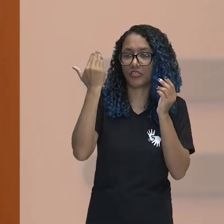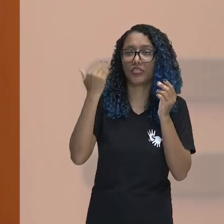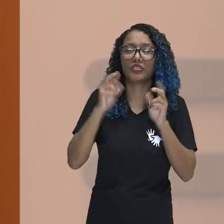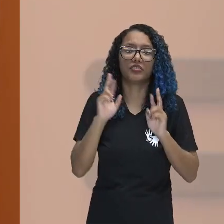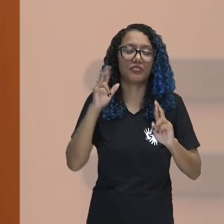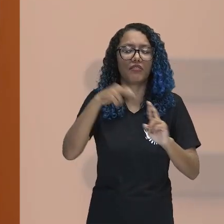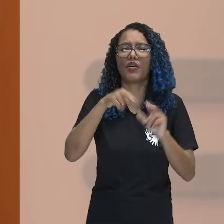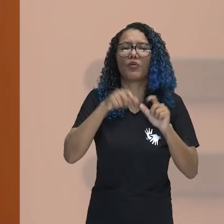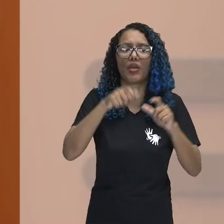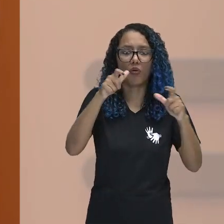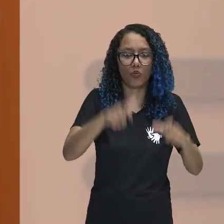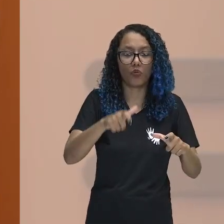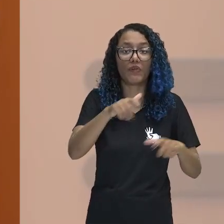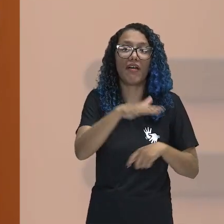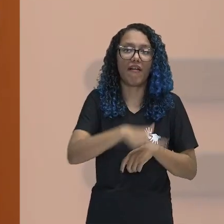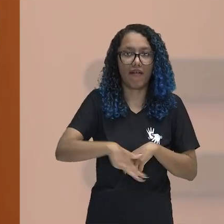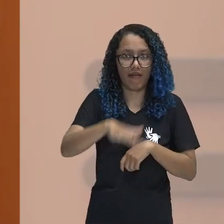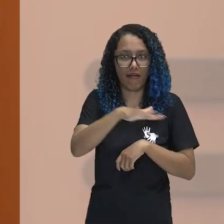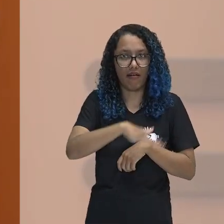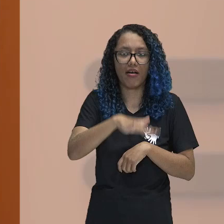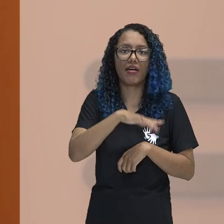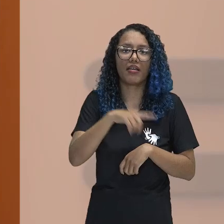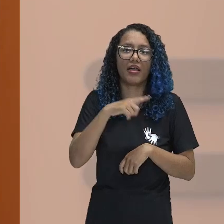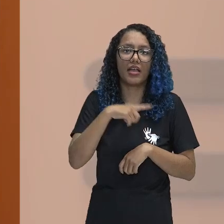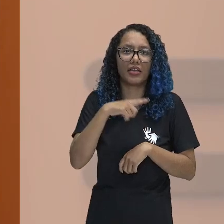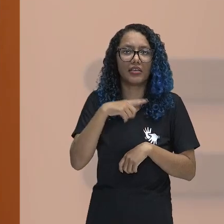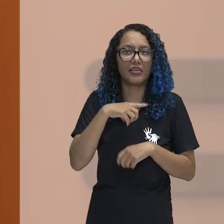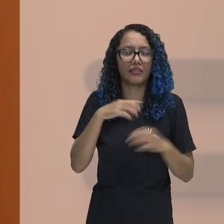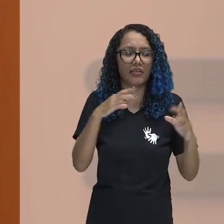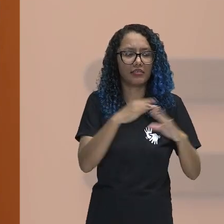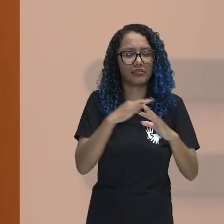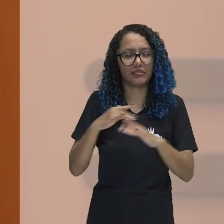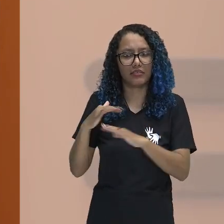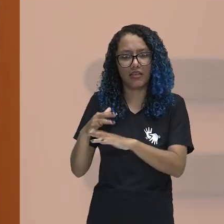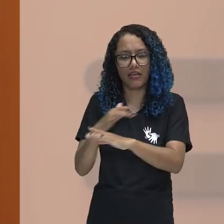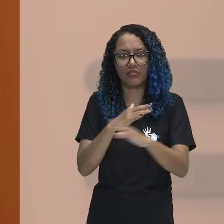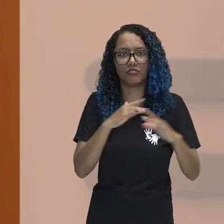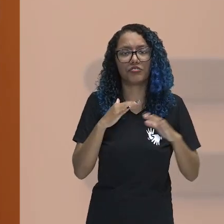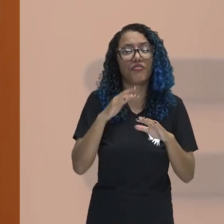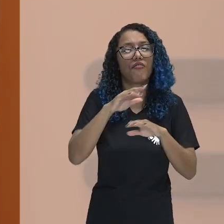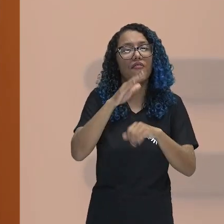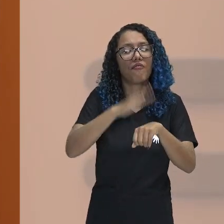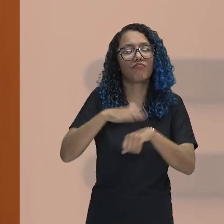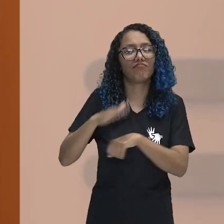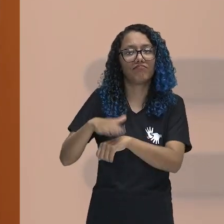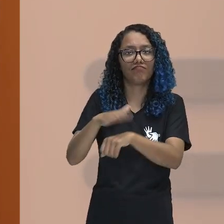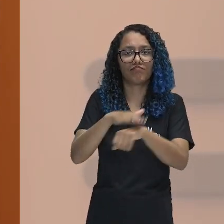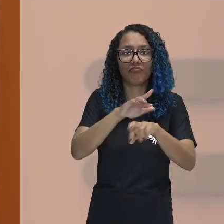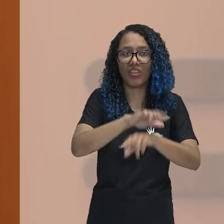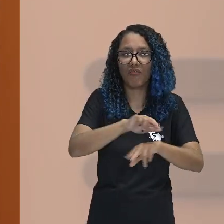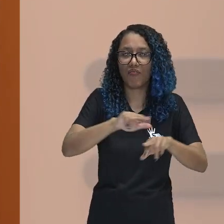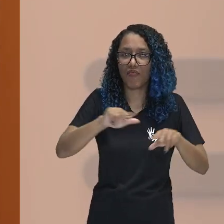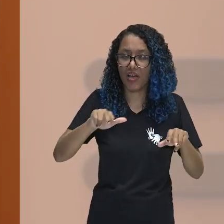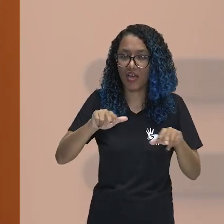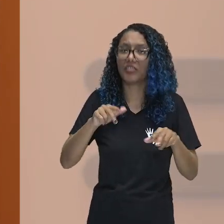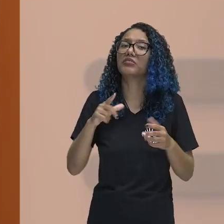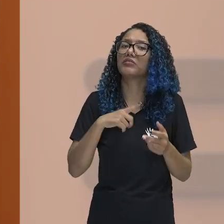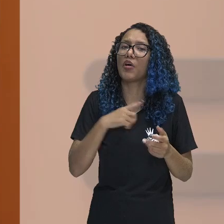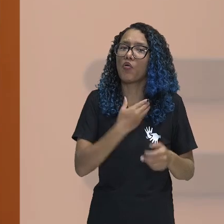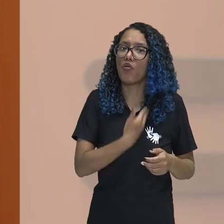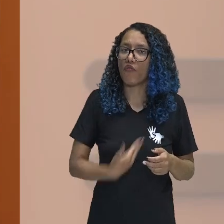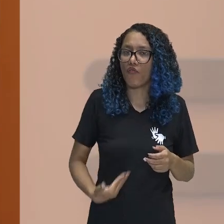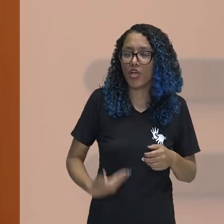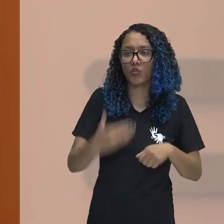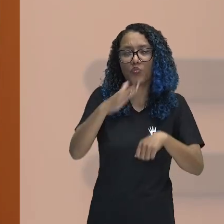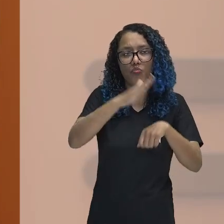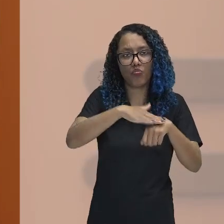grego, composto ali por várias cidades e estados autônomas, que tinham governo próprio, tá, gente? E